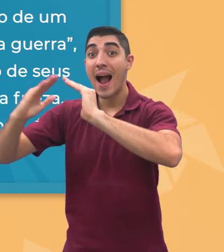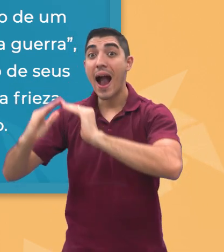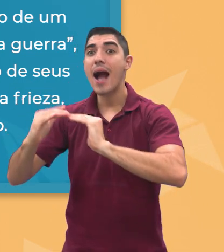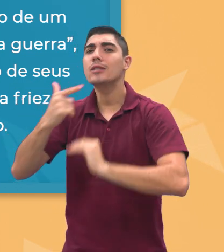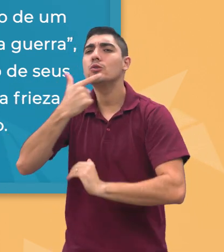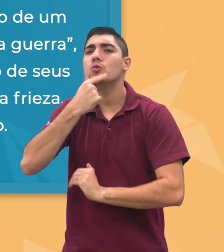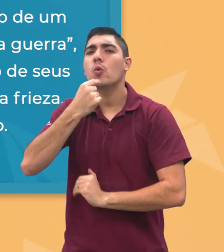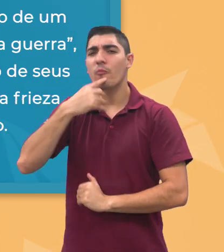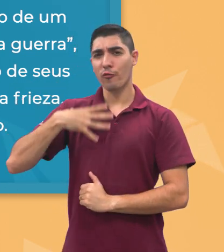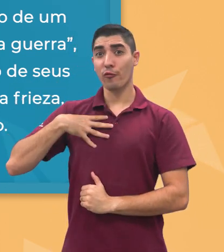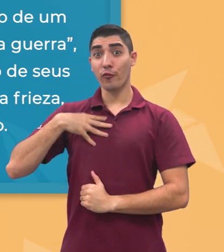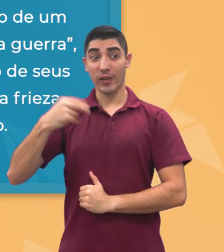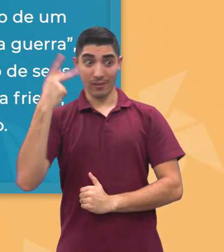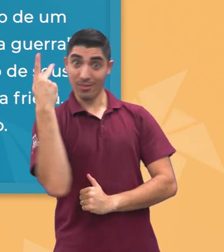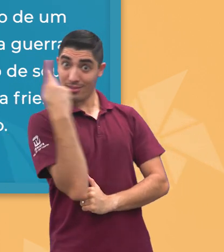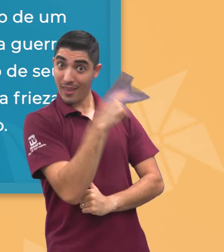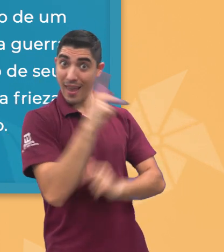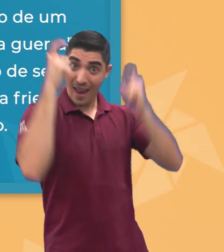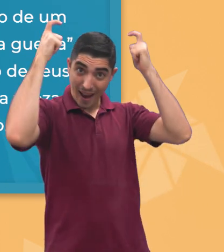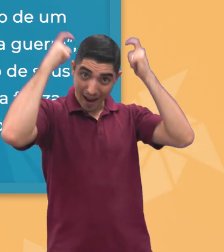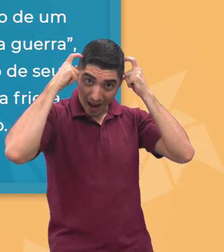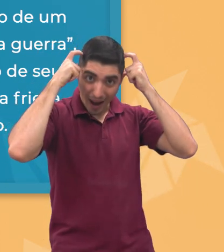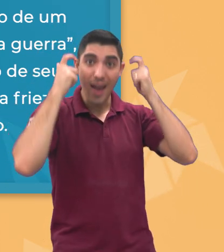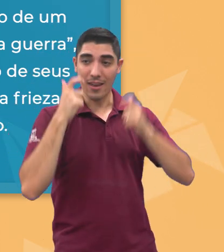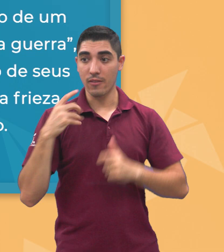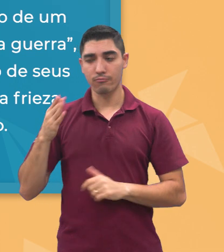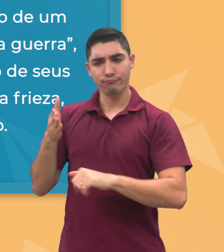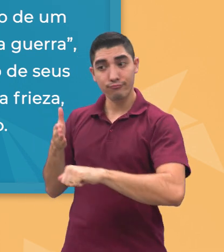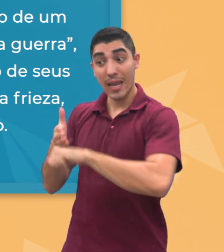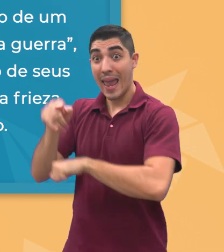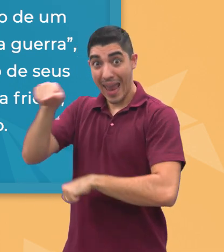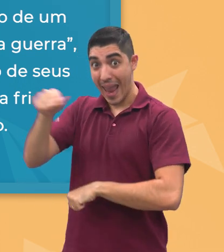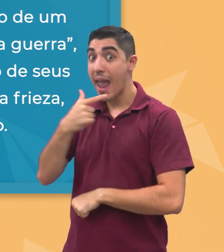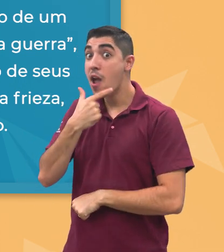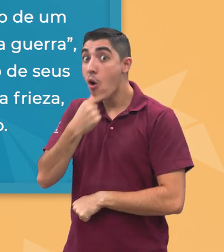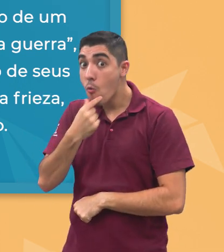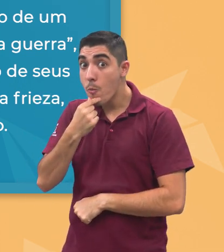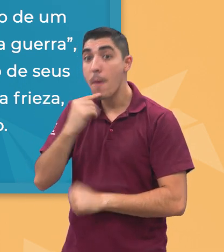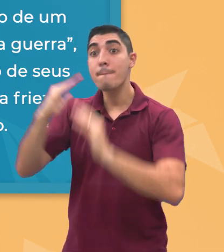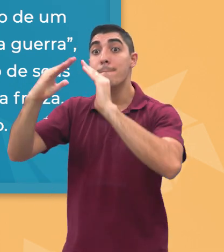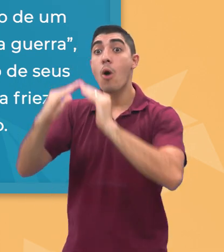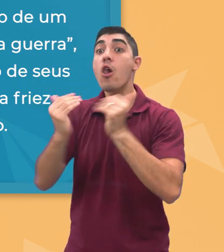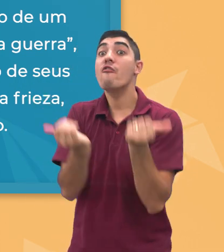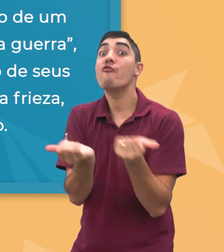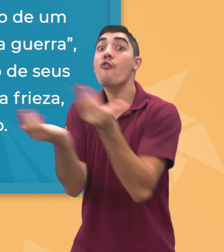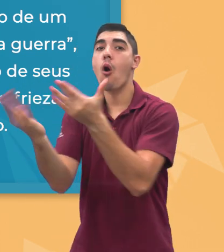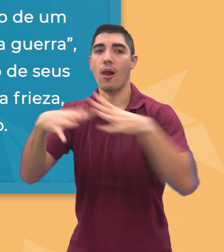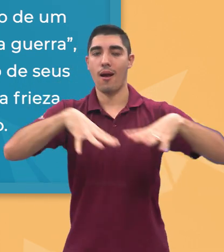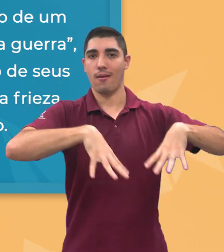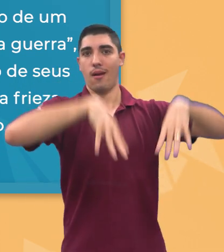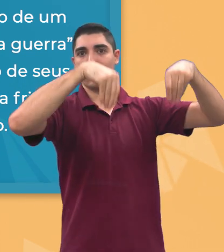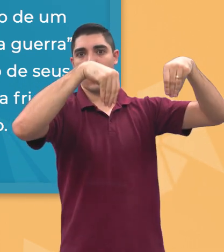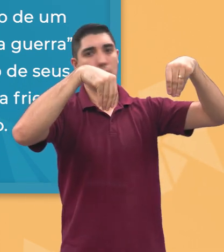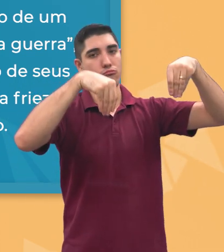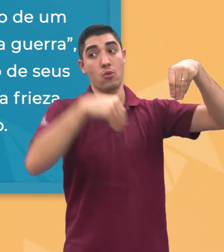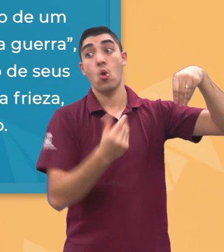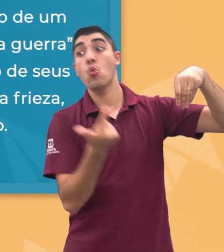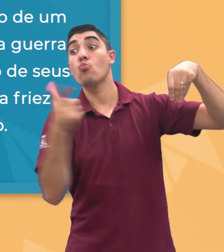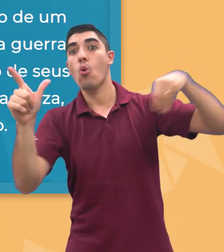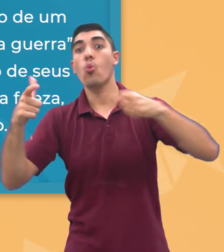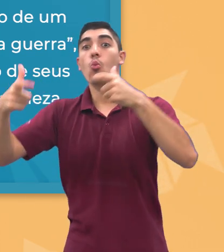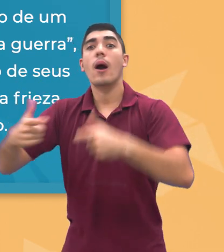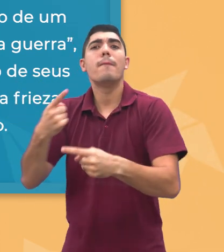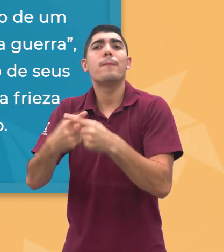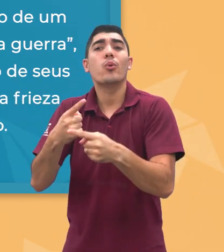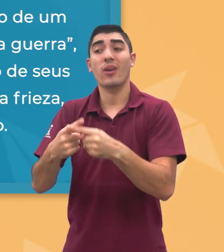residência situada fora dos limites do palácio do rei. O costume assim determinava a fim de